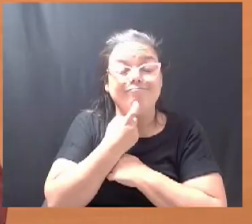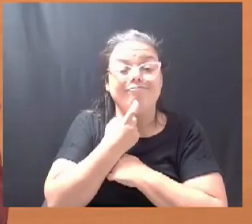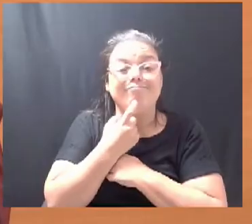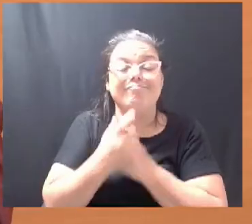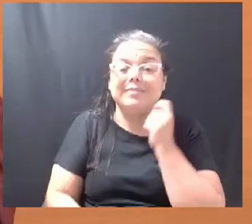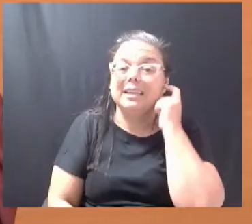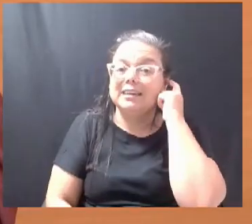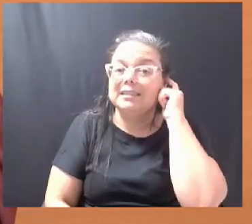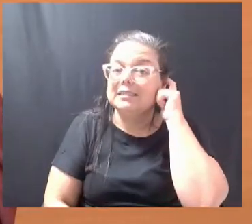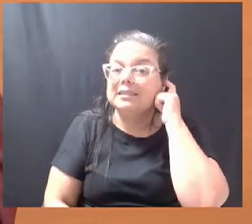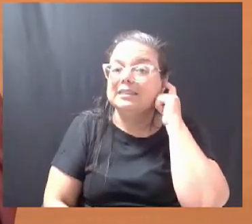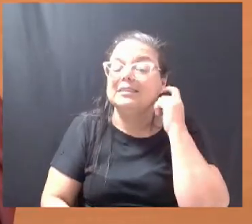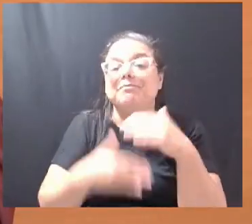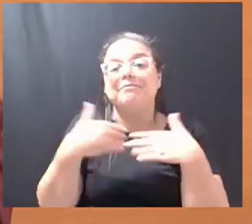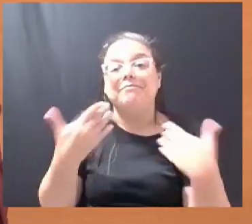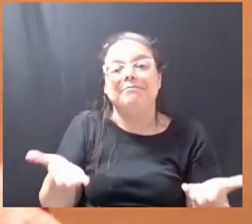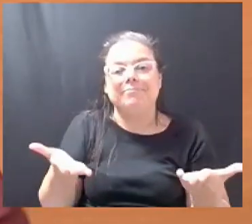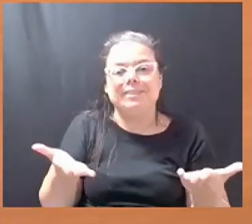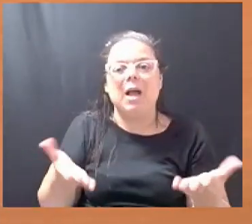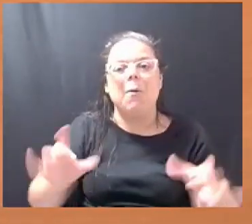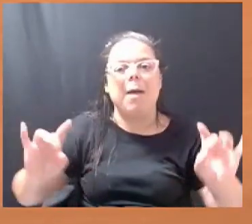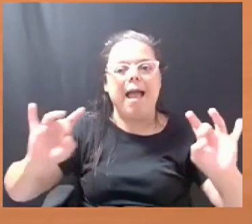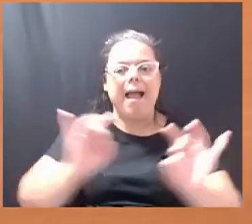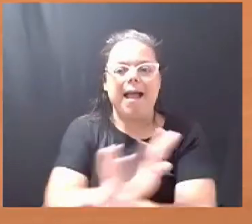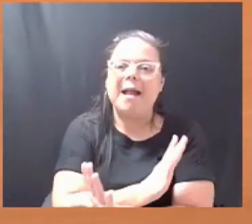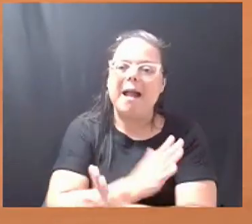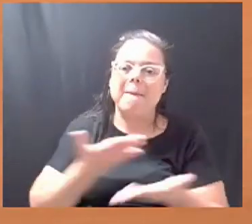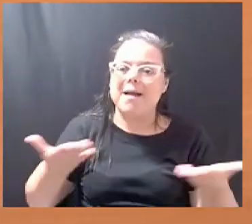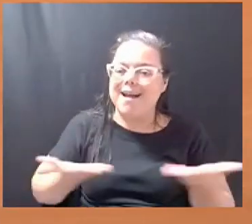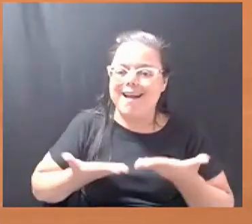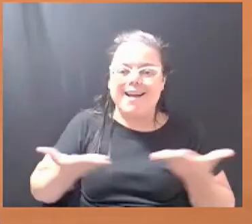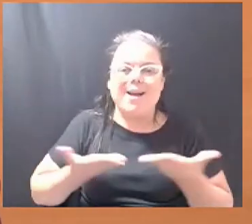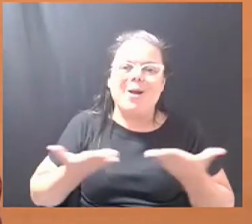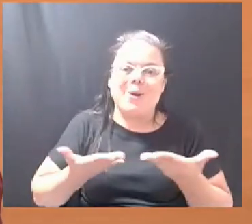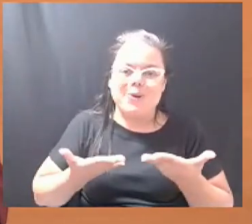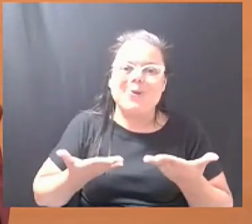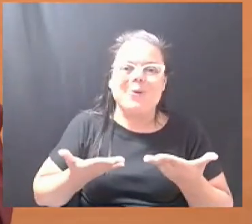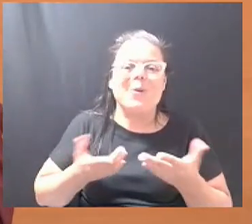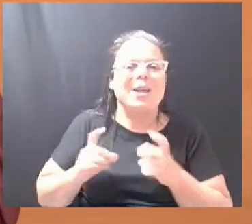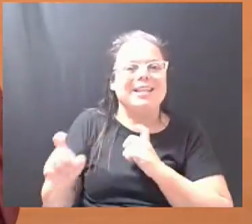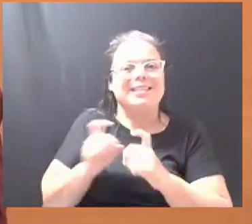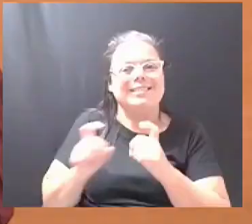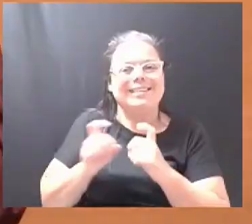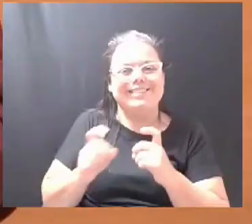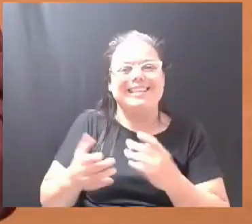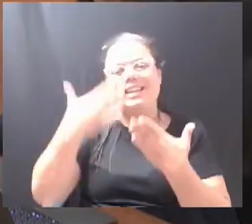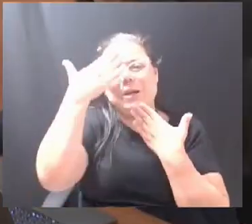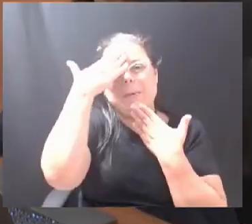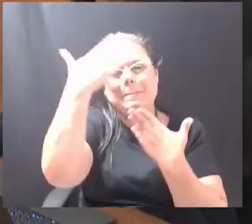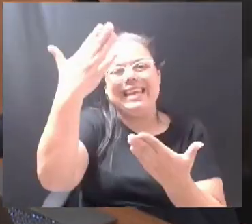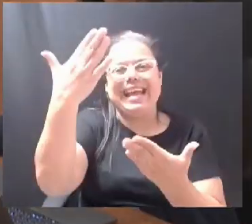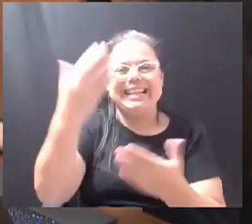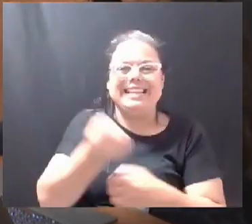gente encerra por hora aqui, declaro encerrada, então, essa reunião da Frente Parlamentar. Obrigada e uma boa noite.